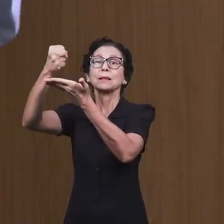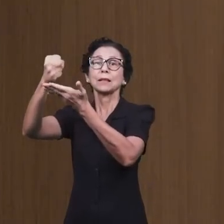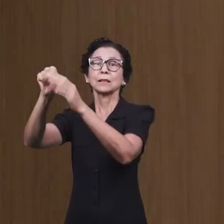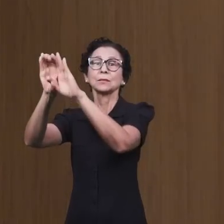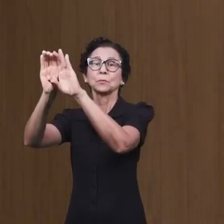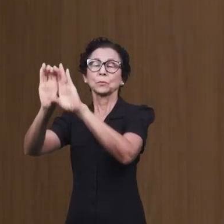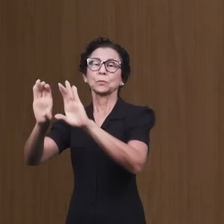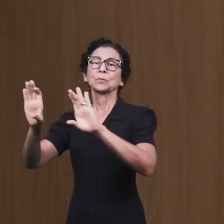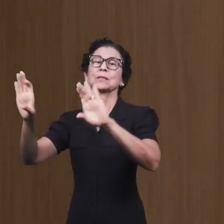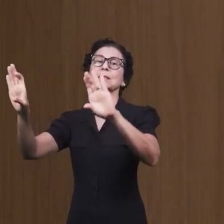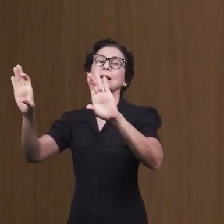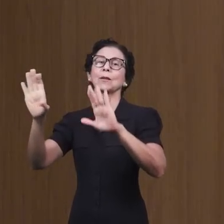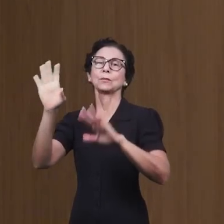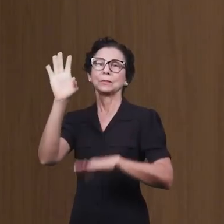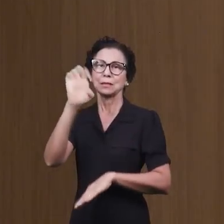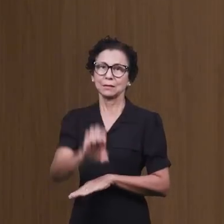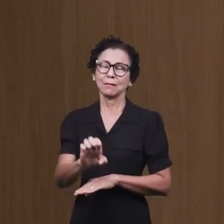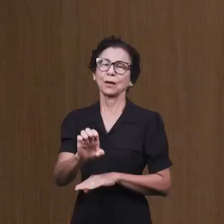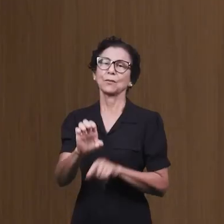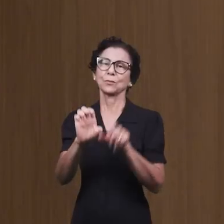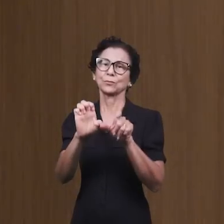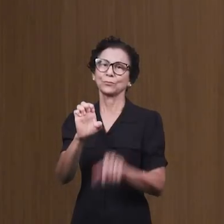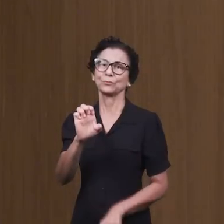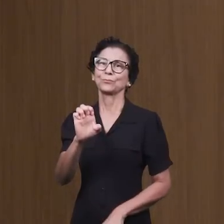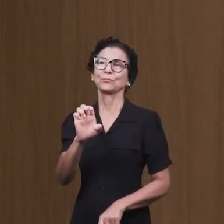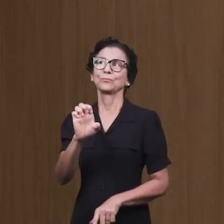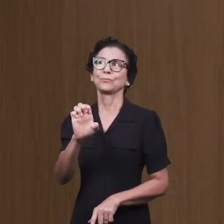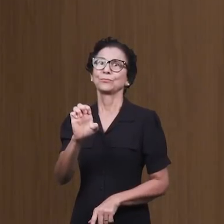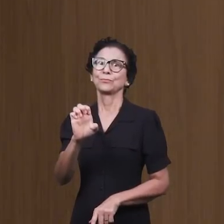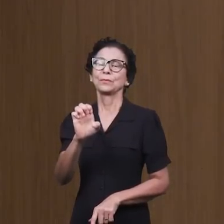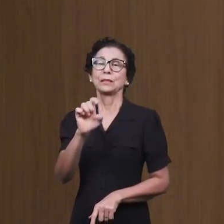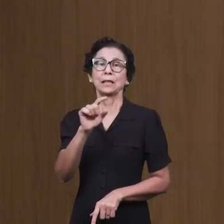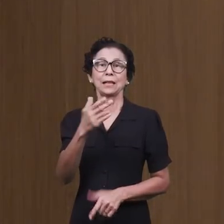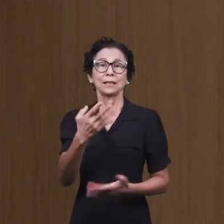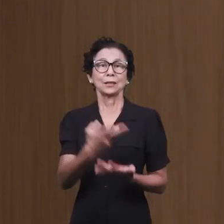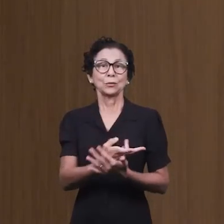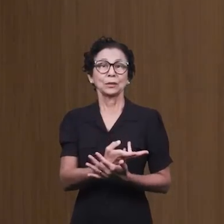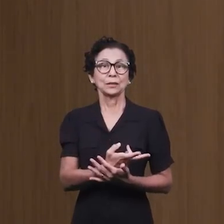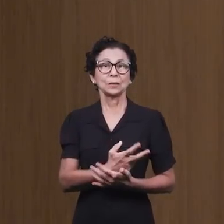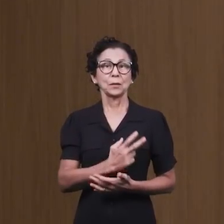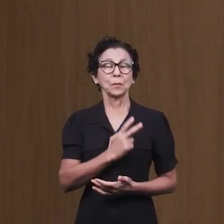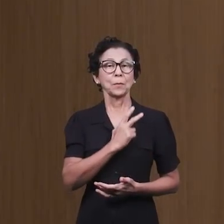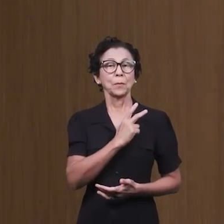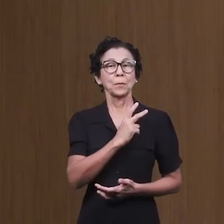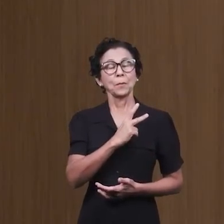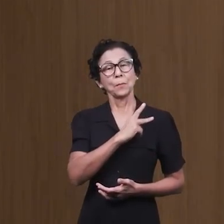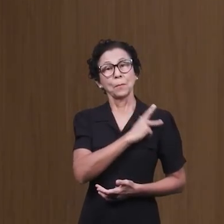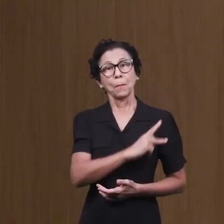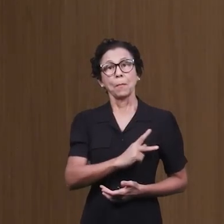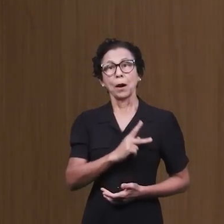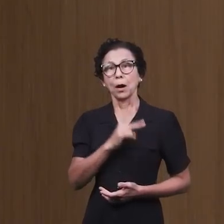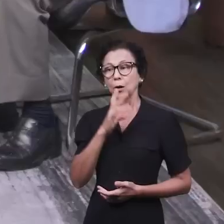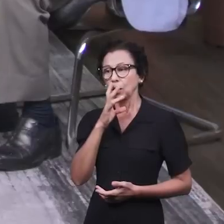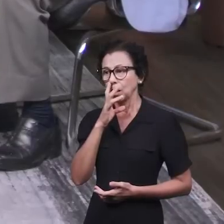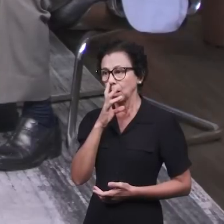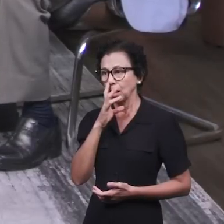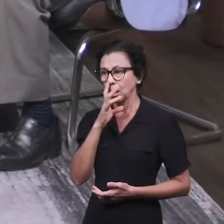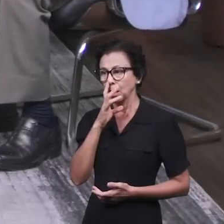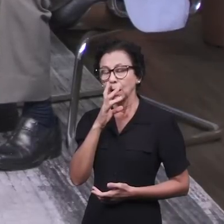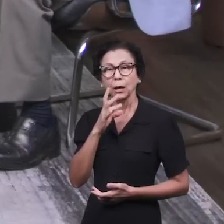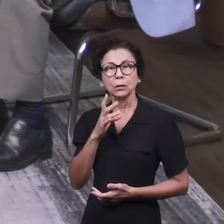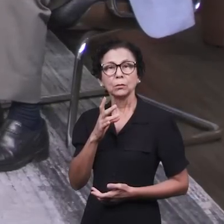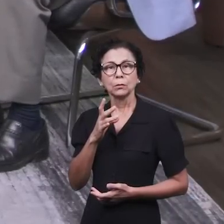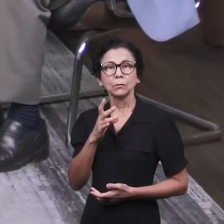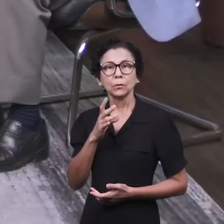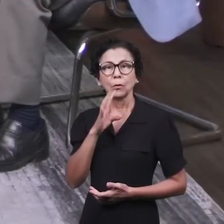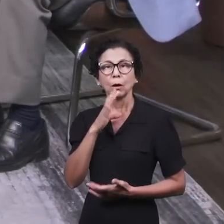sendo apedrejado, o que, de certa forma, impressionou o apóstolo Paulo. Que Paulo, assim,